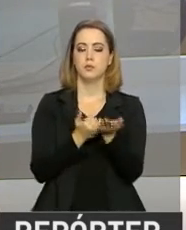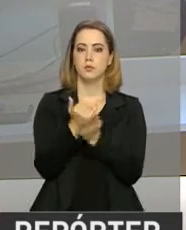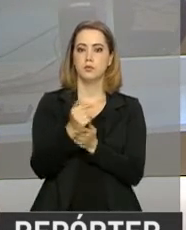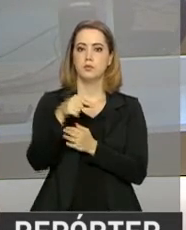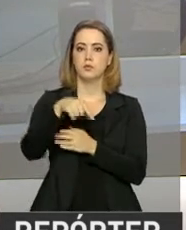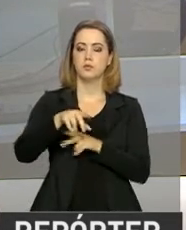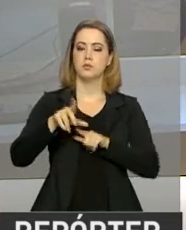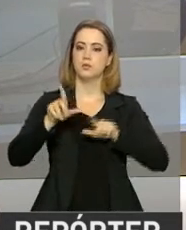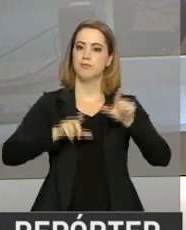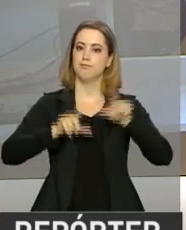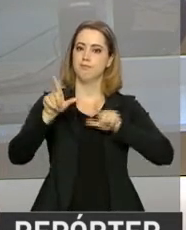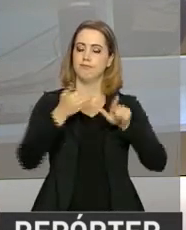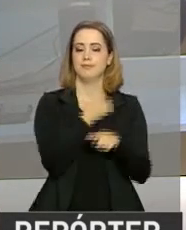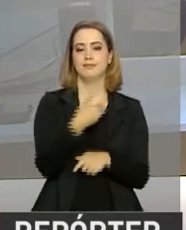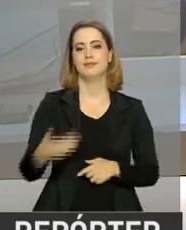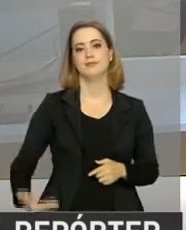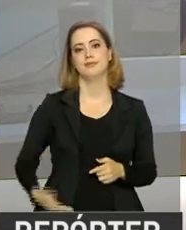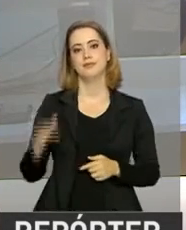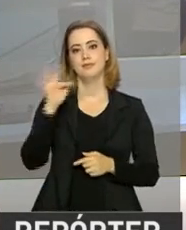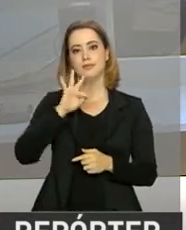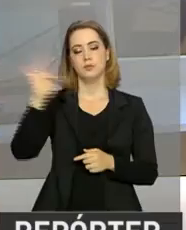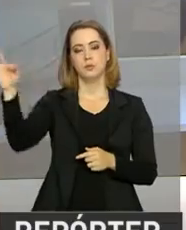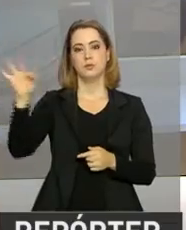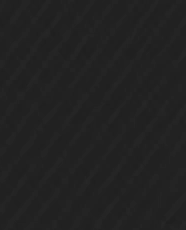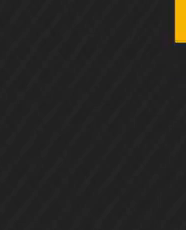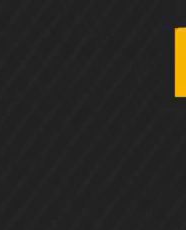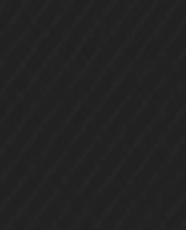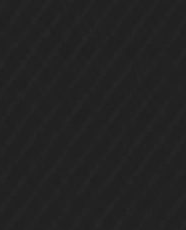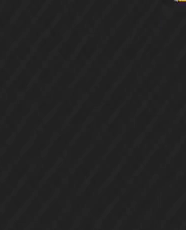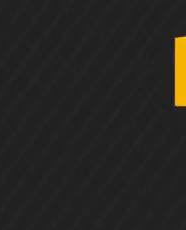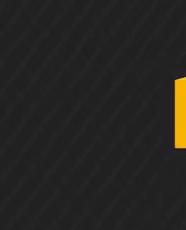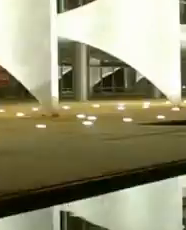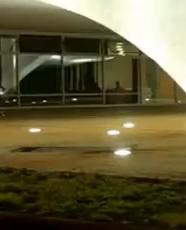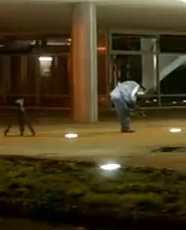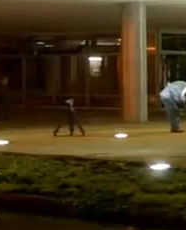você continue com a gente e nbr a tv do governo federal